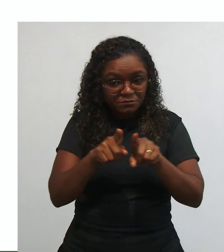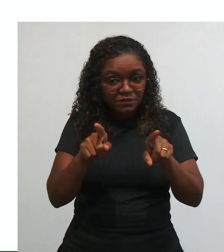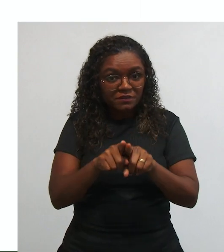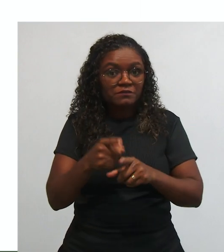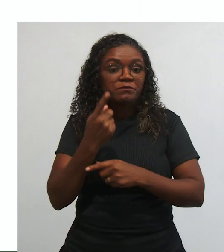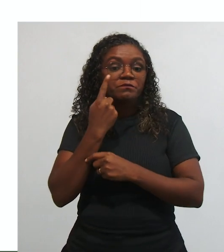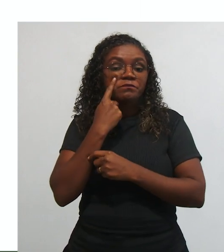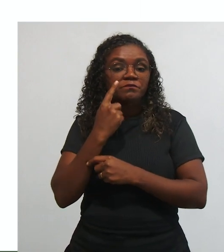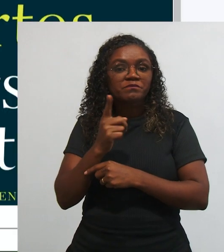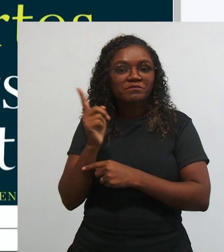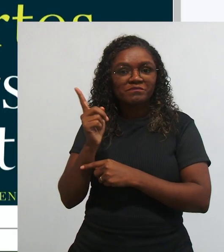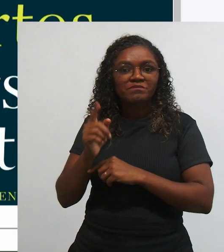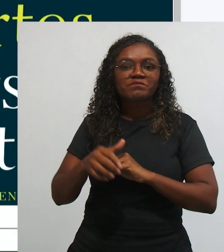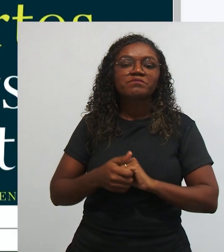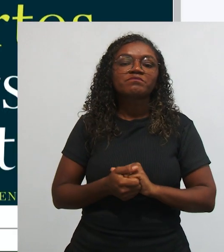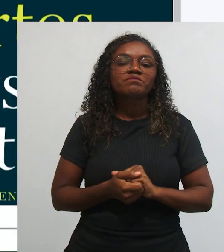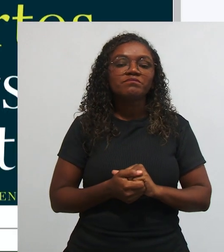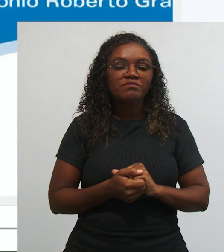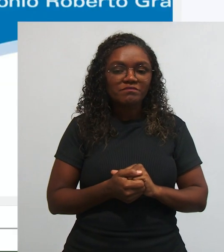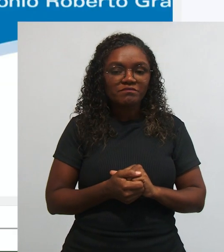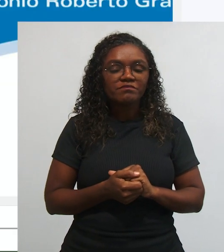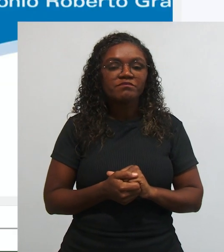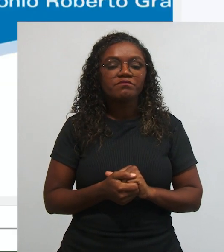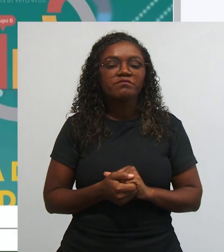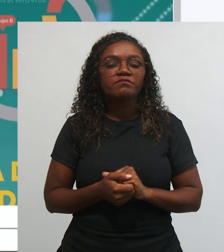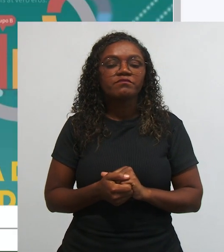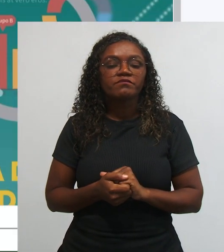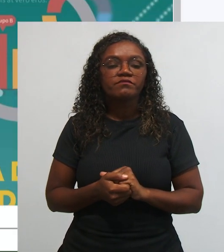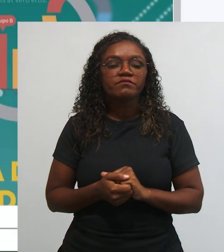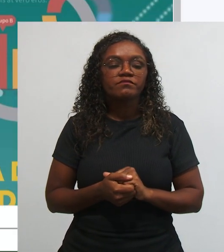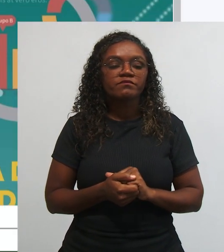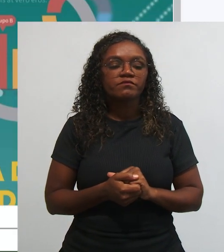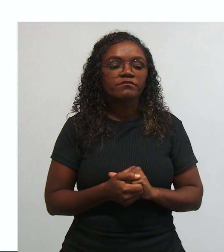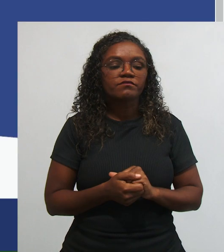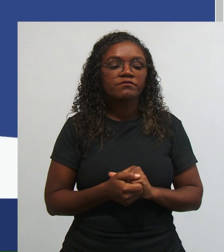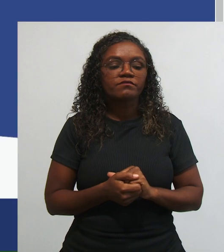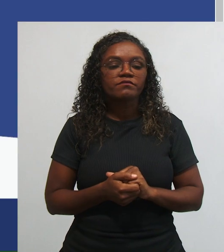virtual, tá? Vamos deixar carregando aqui. Cadê se ele já carregou?